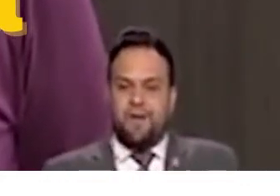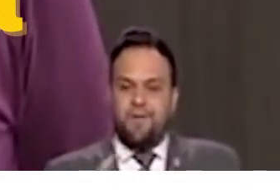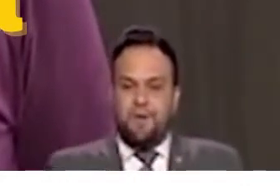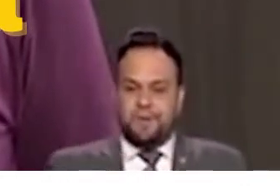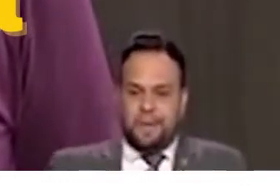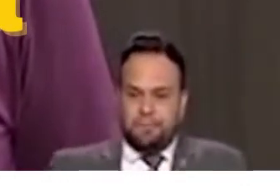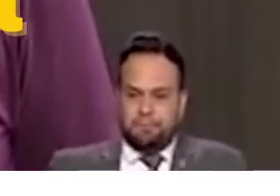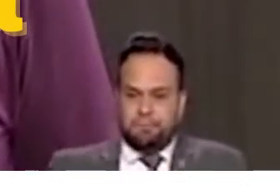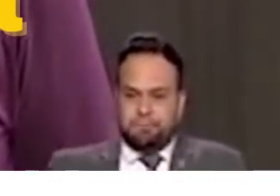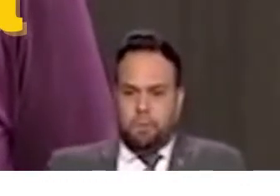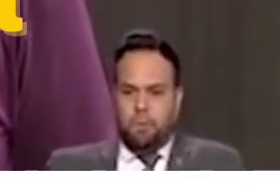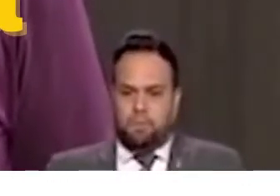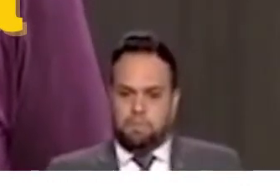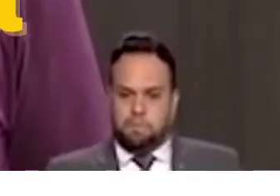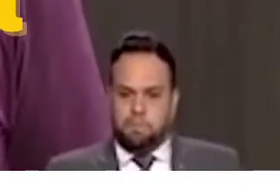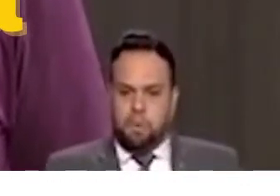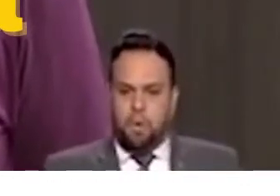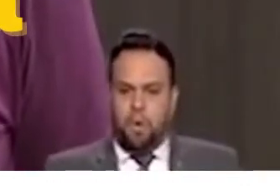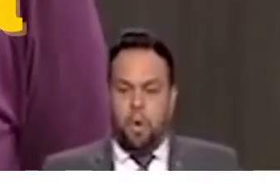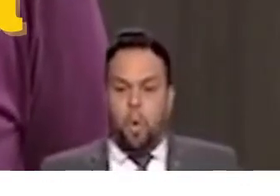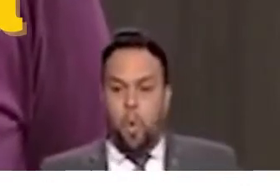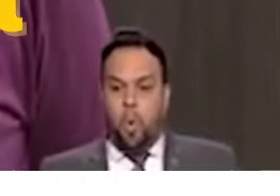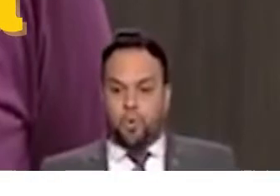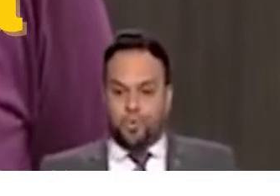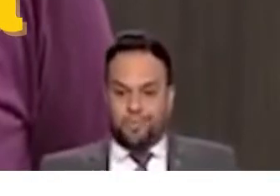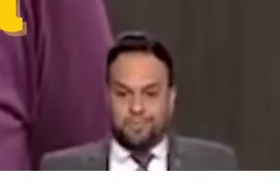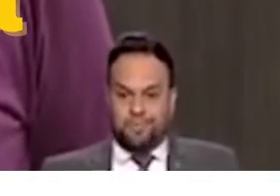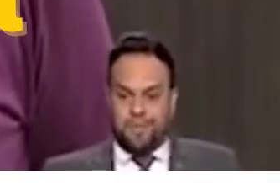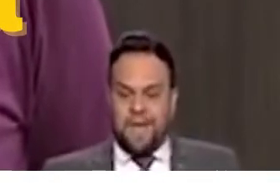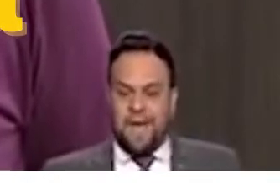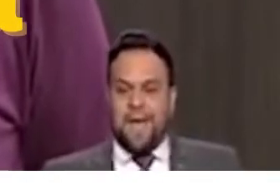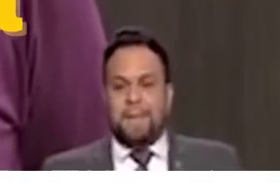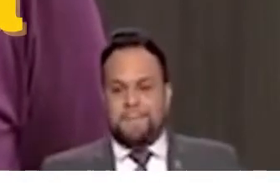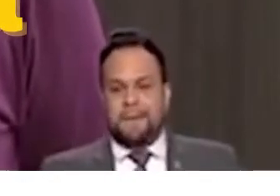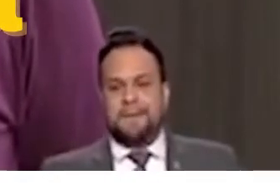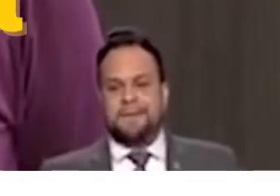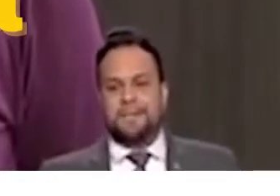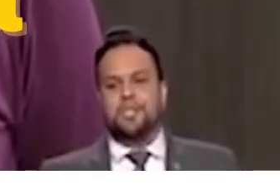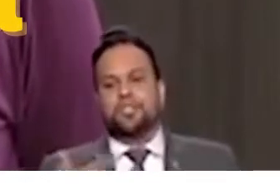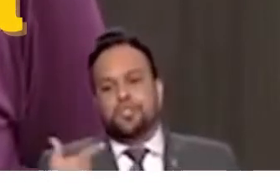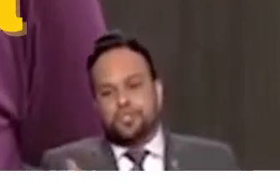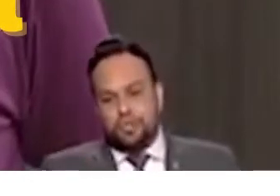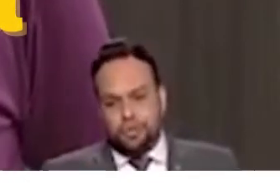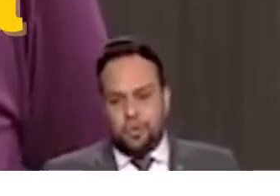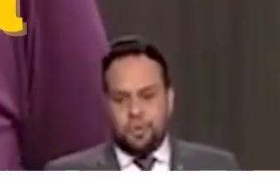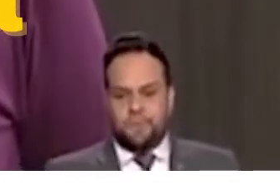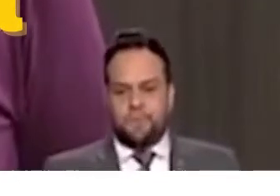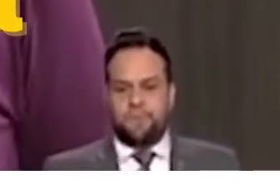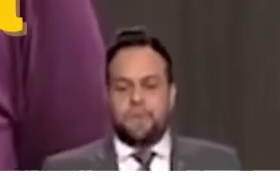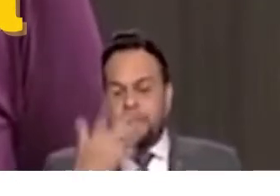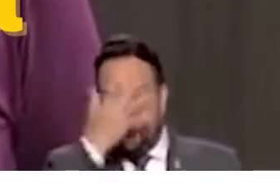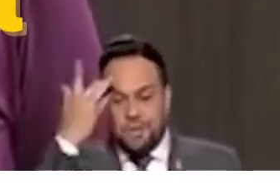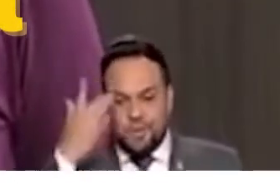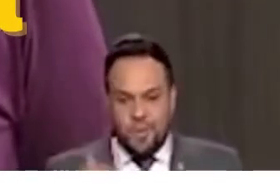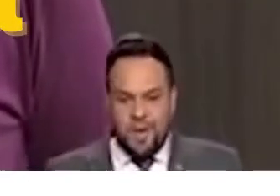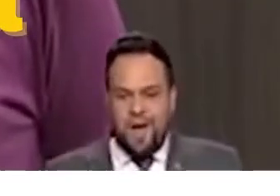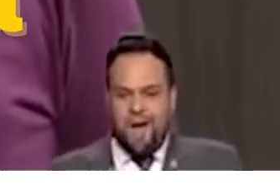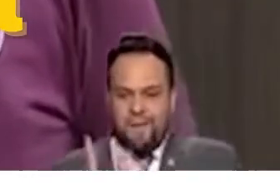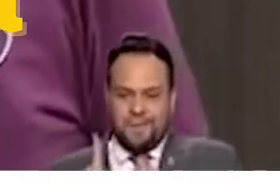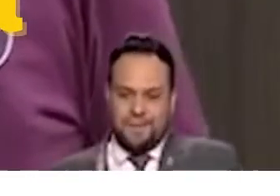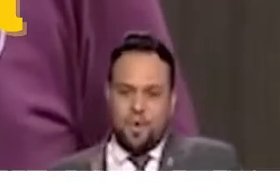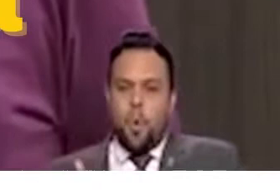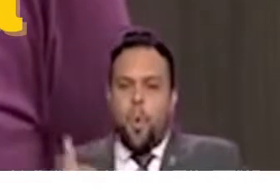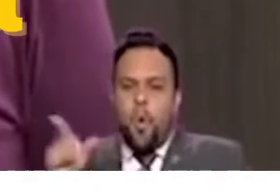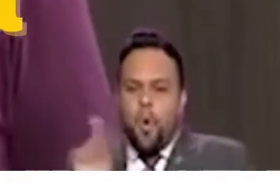lugar e obrigar uma outra cirurgia. Teve um doente que eu operei agora, que veio encaminhado de um